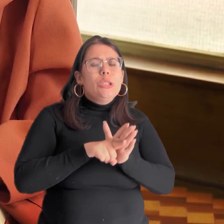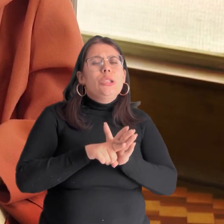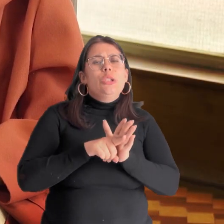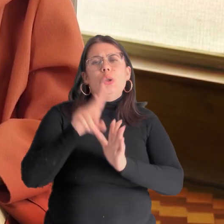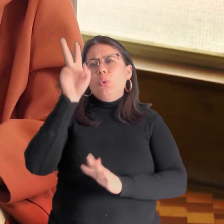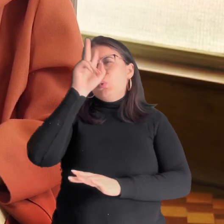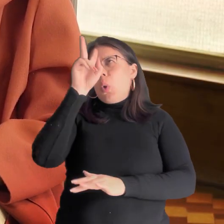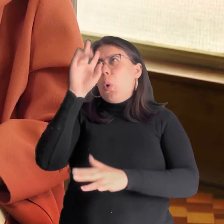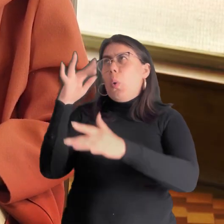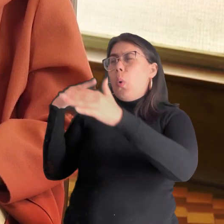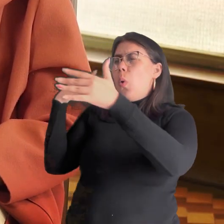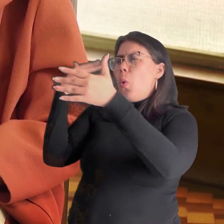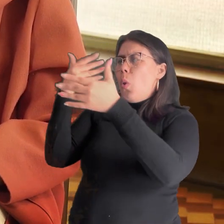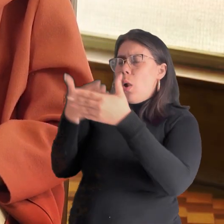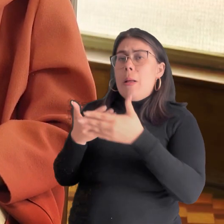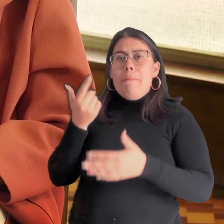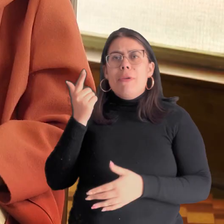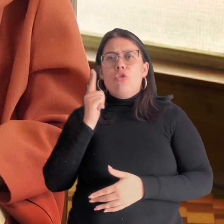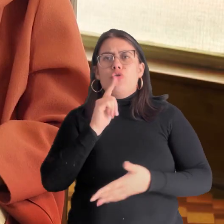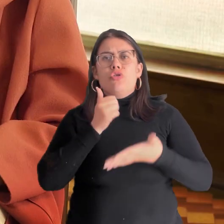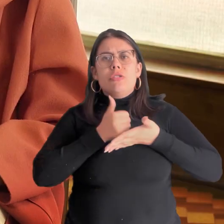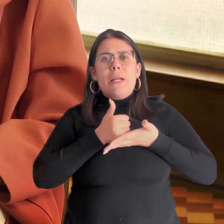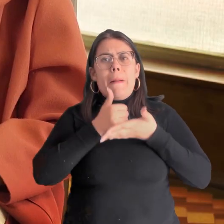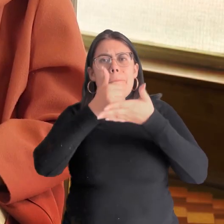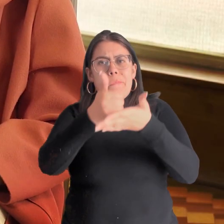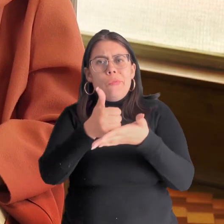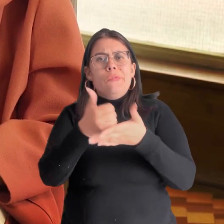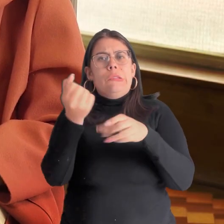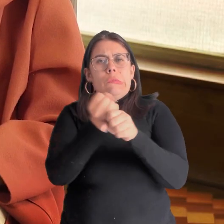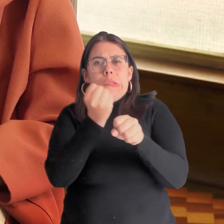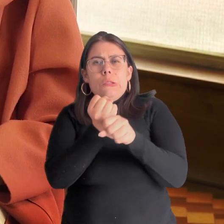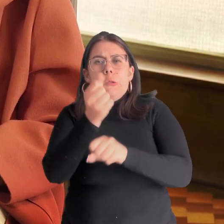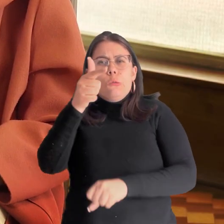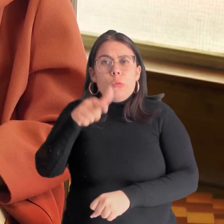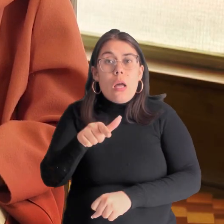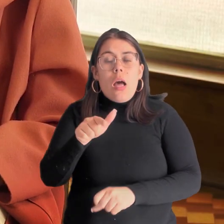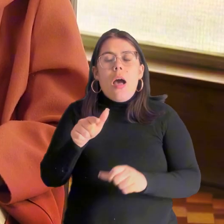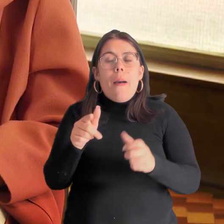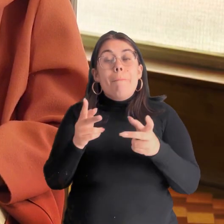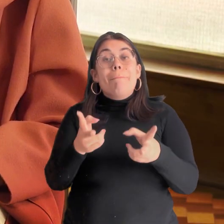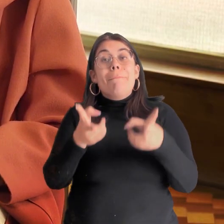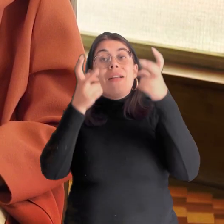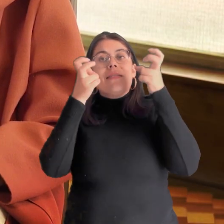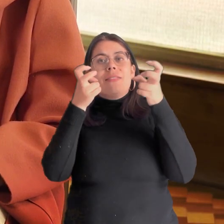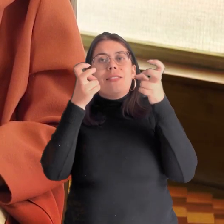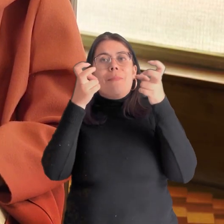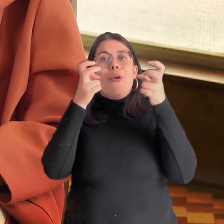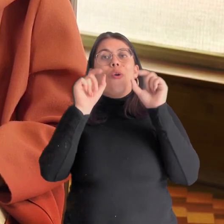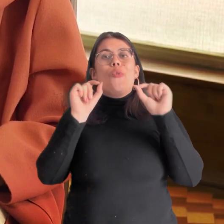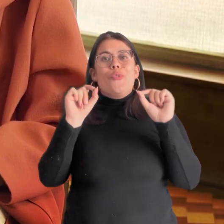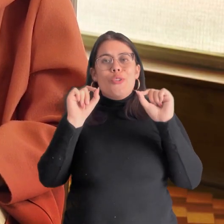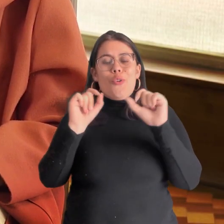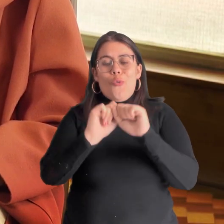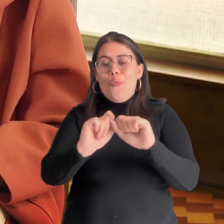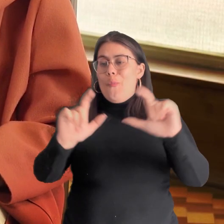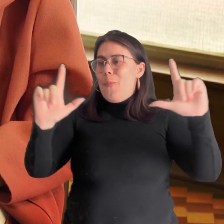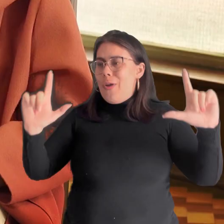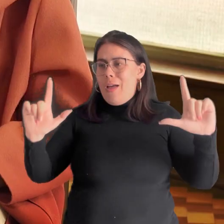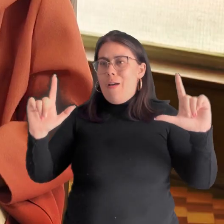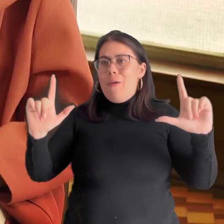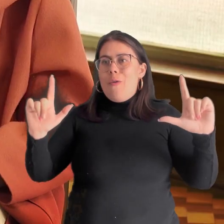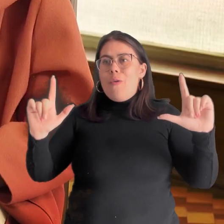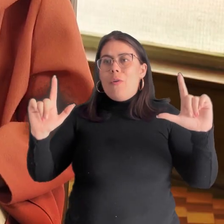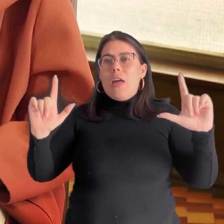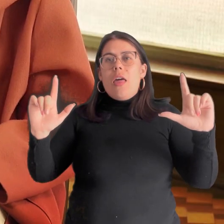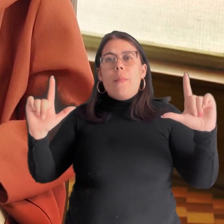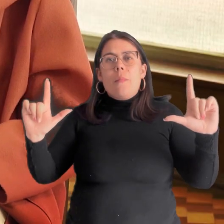para apoiar o restauro, descobrimos que o mural foi colocado mais curto